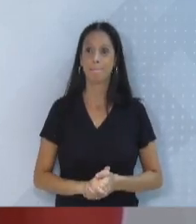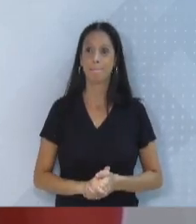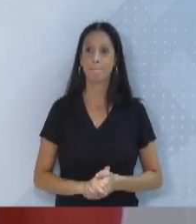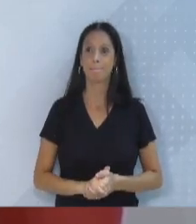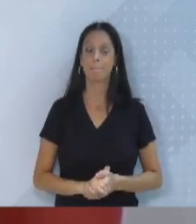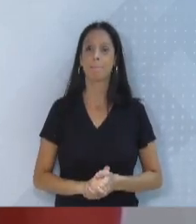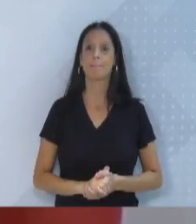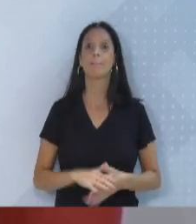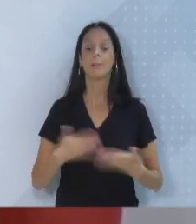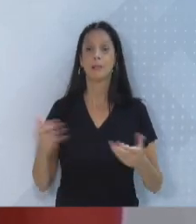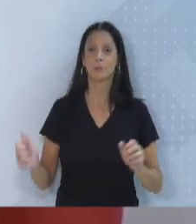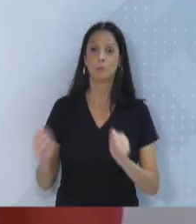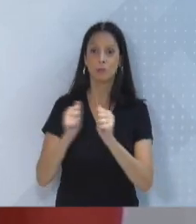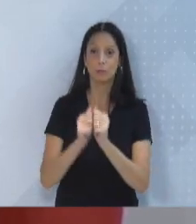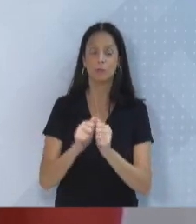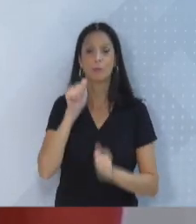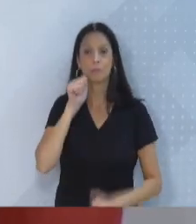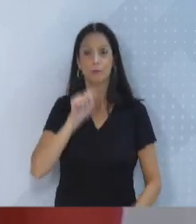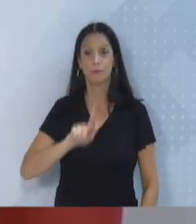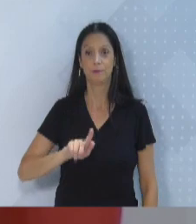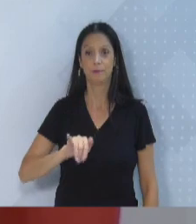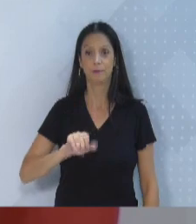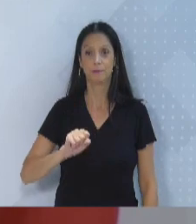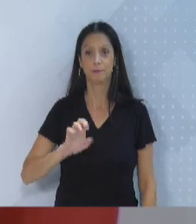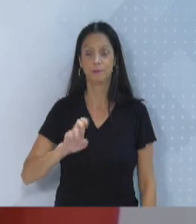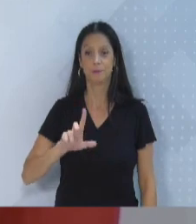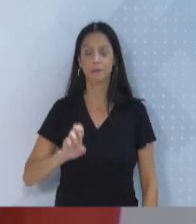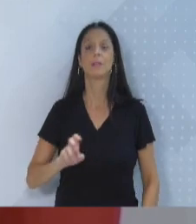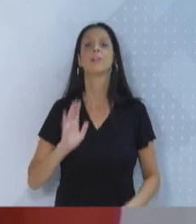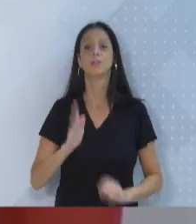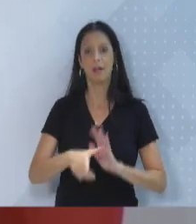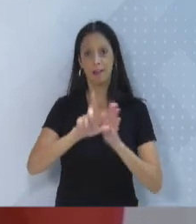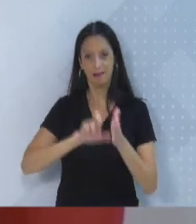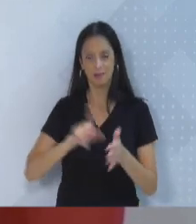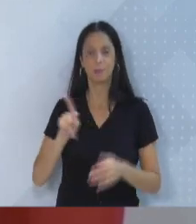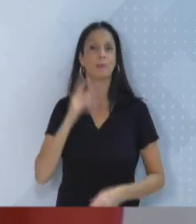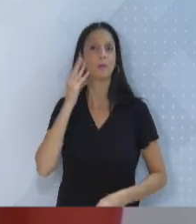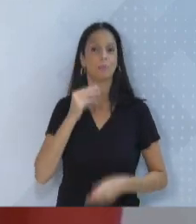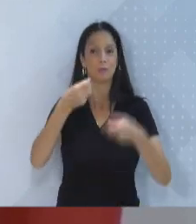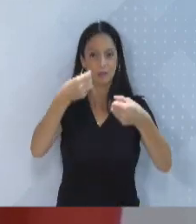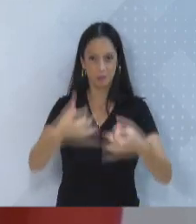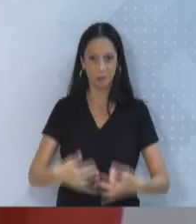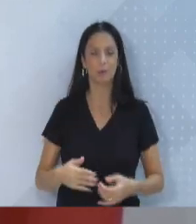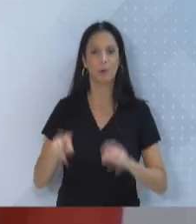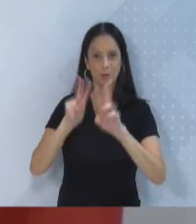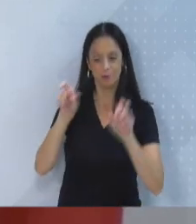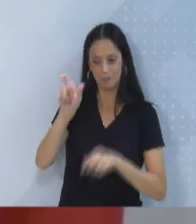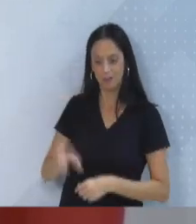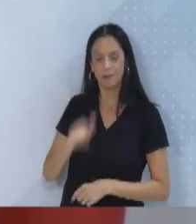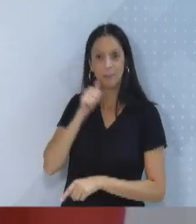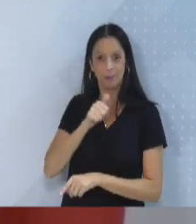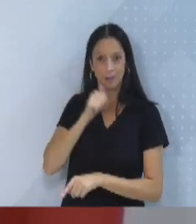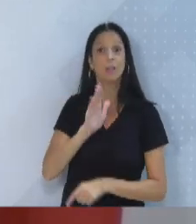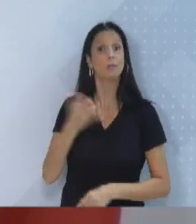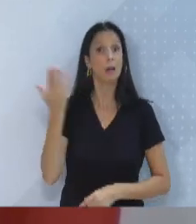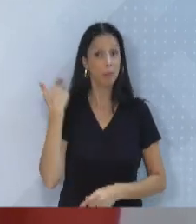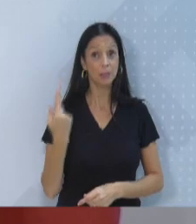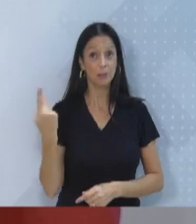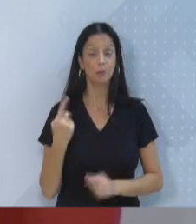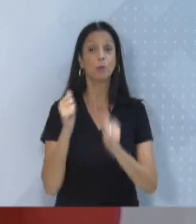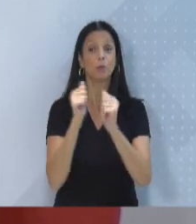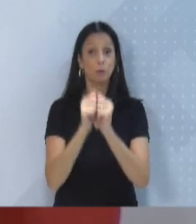Então, junto com a Gisele Ávila, o professor Gilson já falou dela aqui na Câmara de Vereadores, a Gi já veio aqui comigo